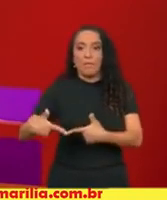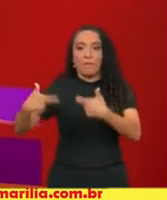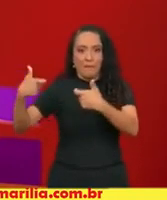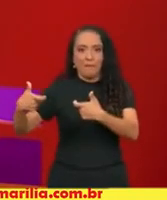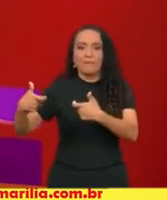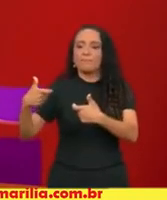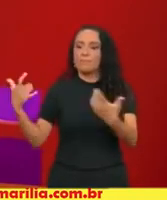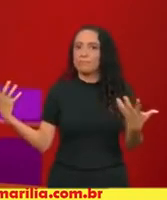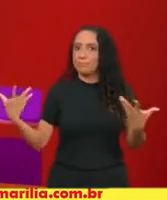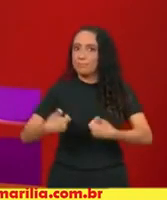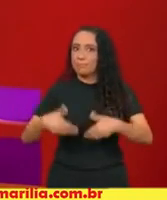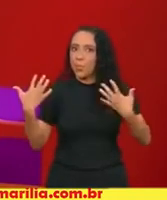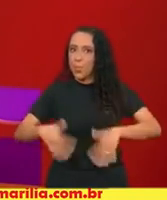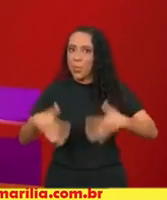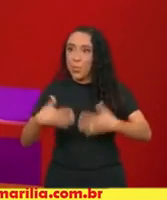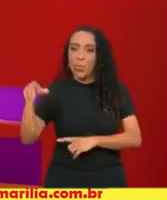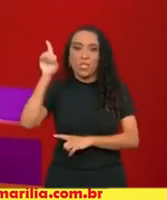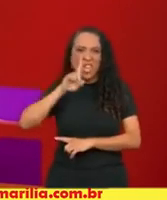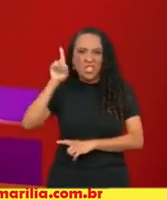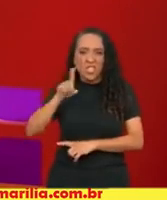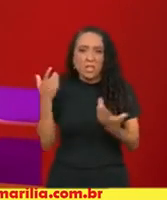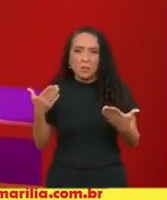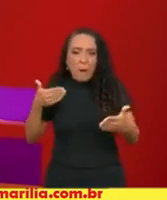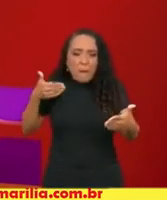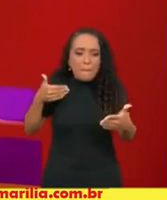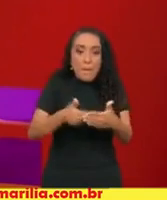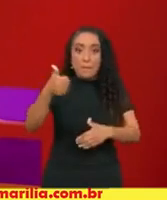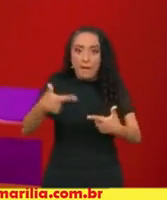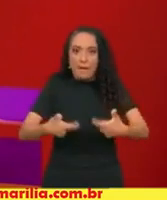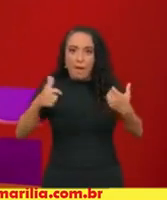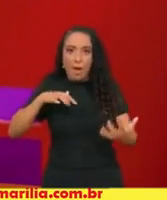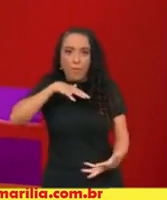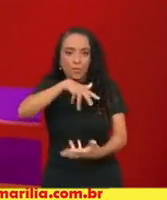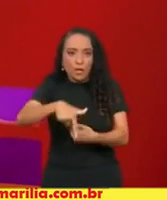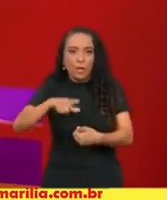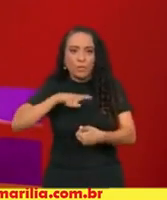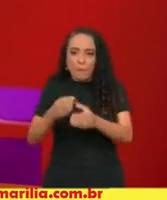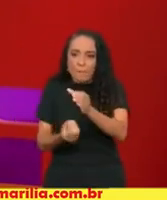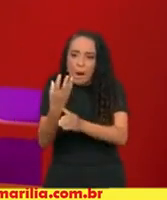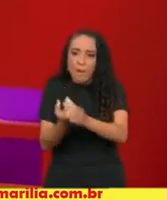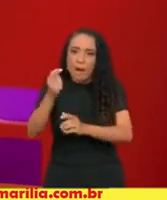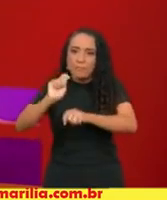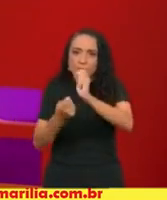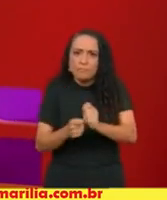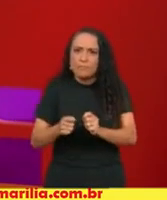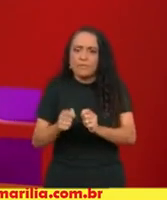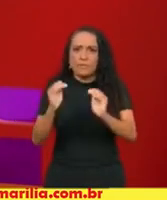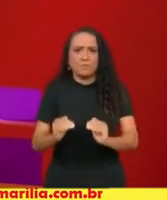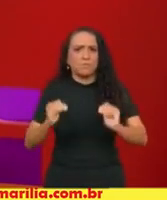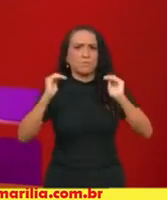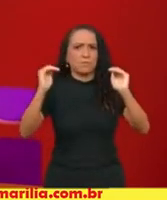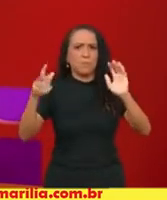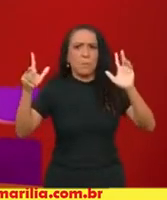é fabuloso, né? Os Estados Unidos, às vésperas da Primeira Guerra Mundial, tem uma produção manufatureira superior à